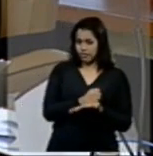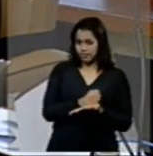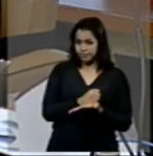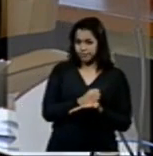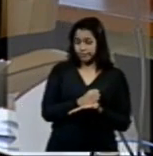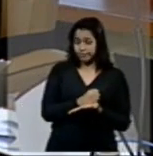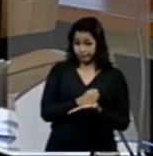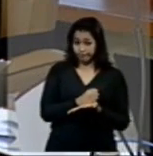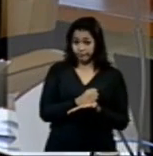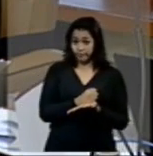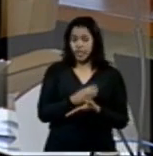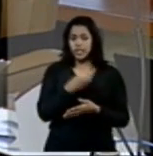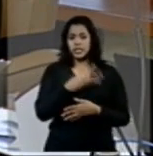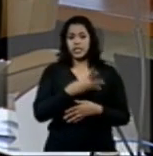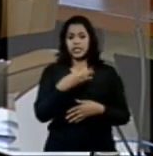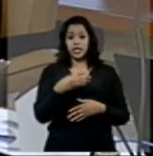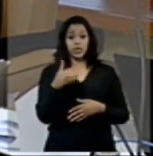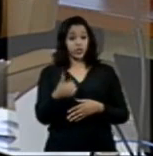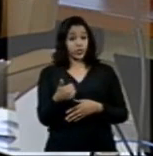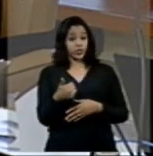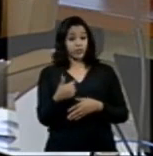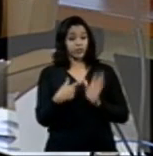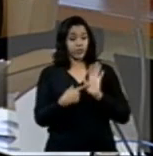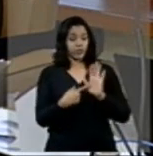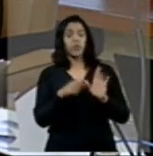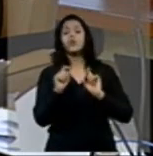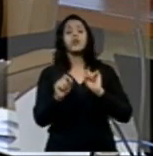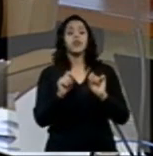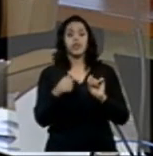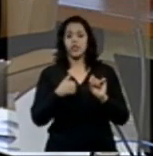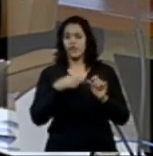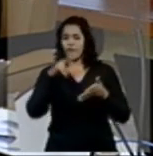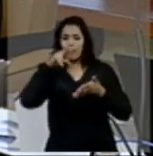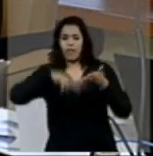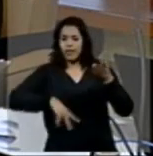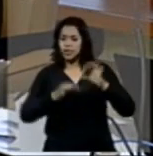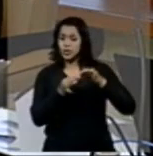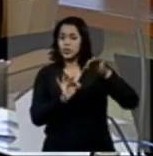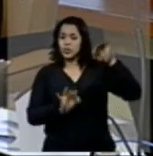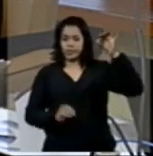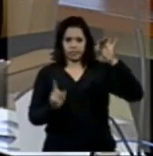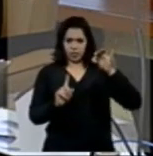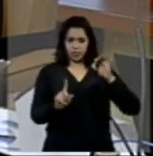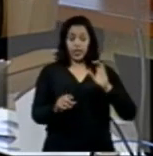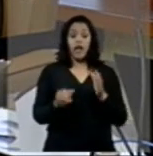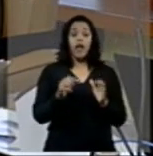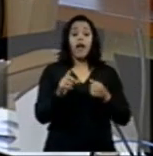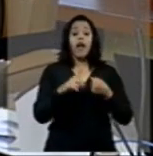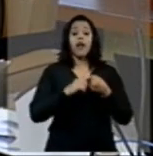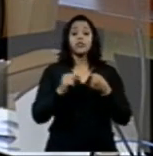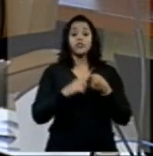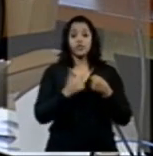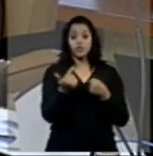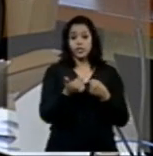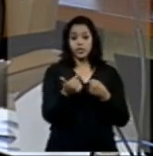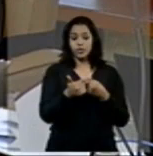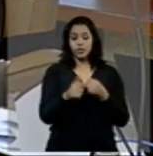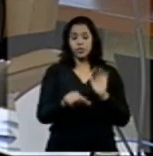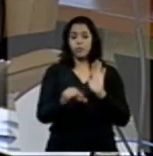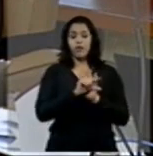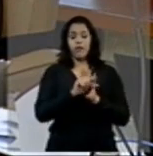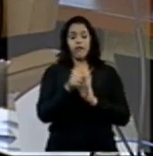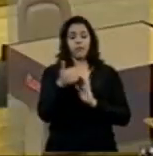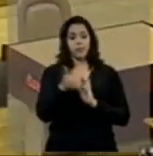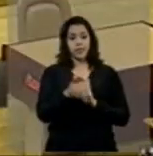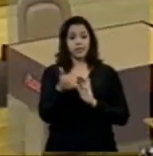A enunciação 331 levou em conta, portanto, e me escuso de ler, os artigos 2º, seus parágrafos 1º e